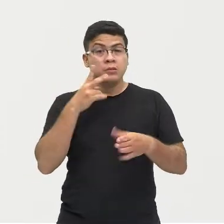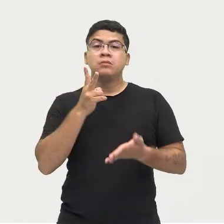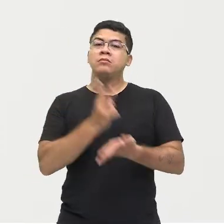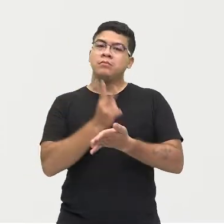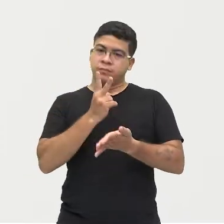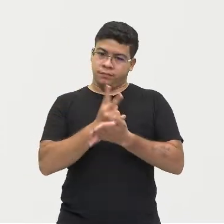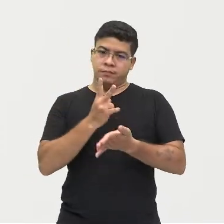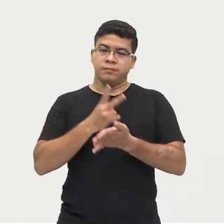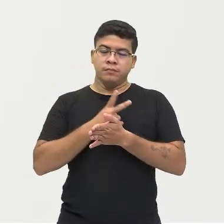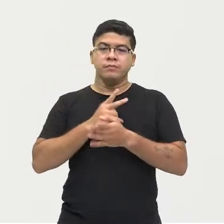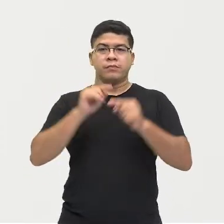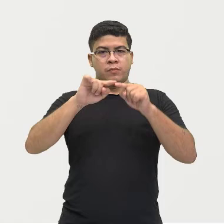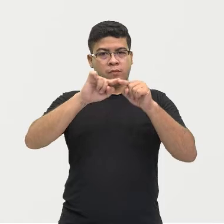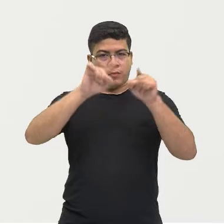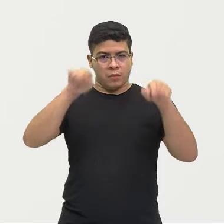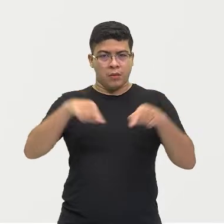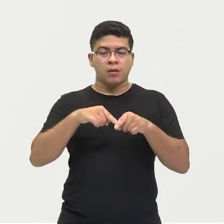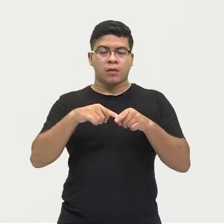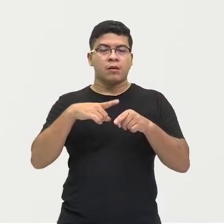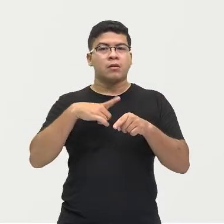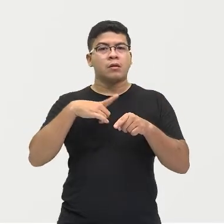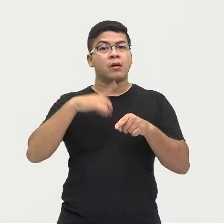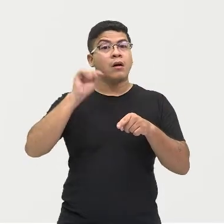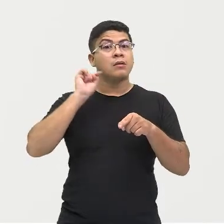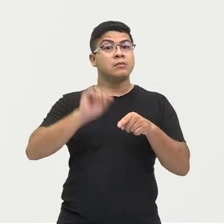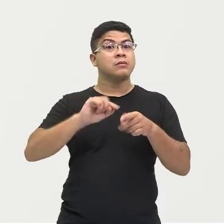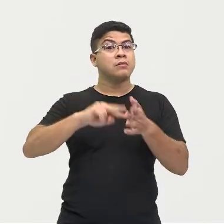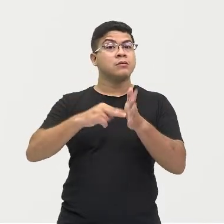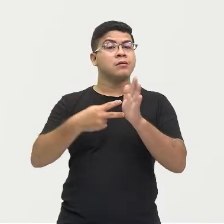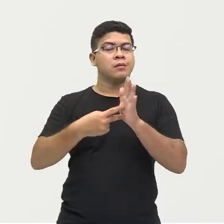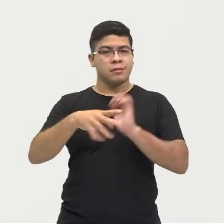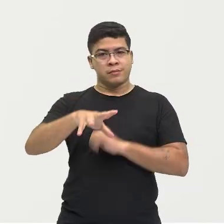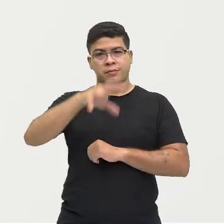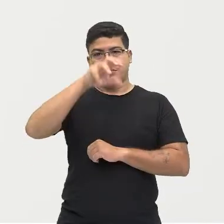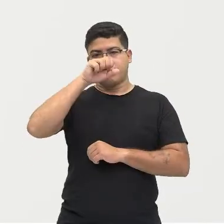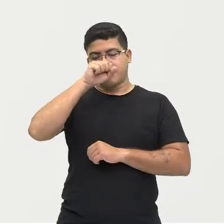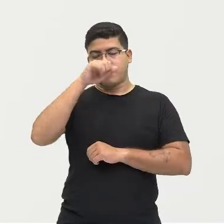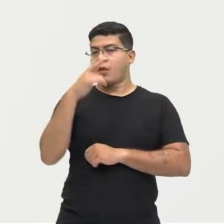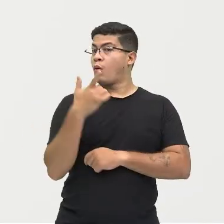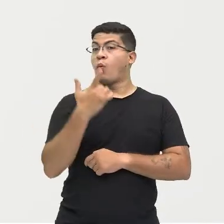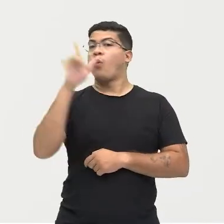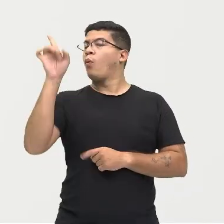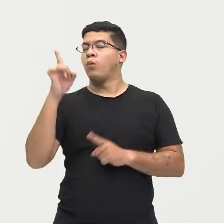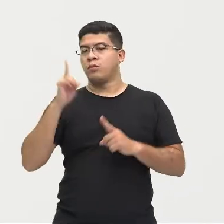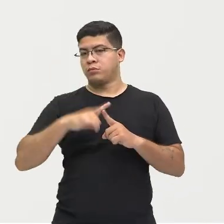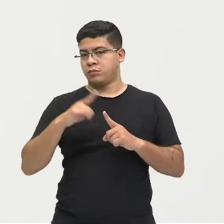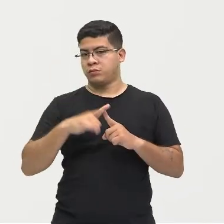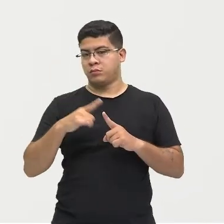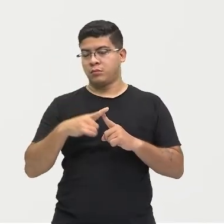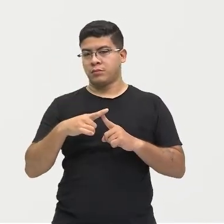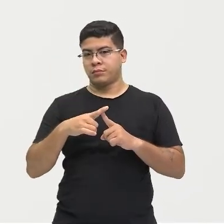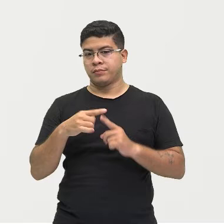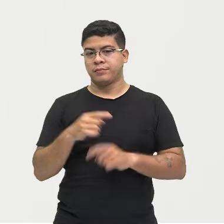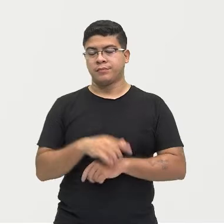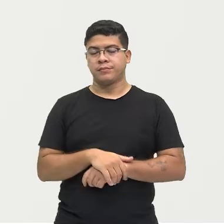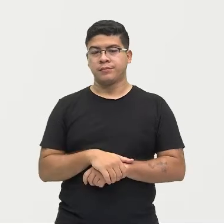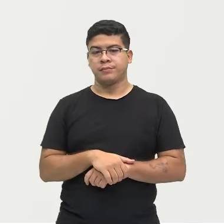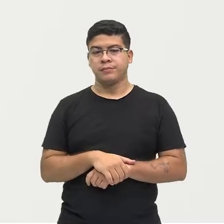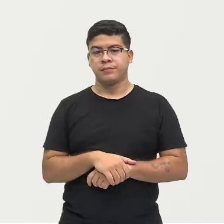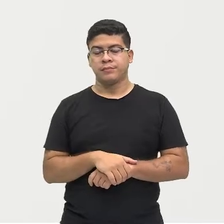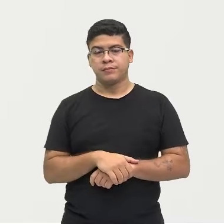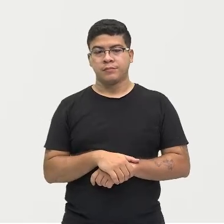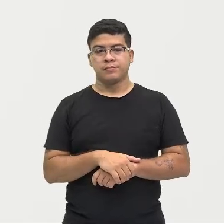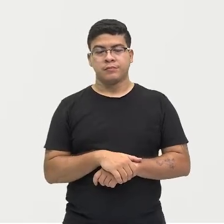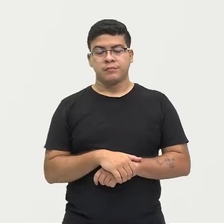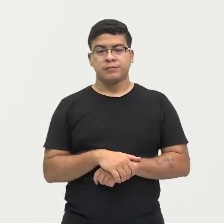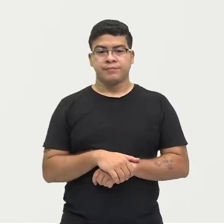nos compostos orgânicos, certo? Então, essa é uma das outra classificação das aminas.